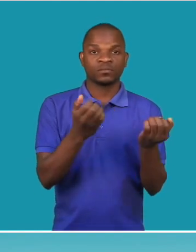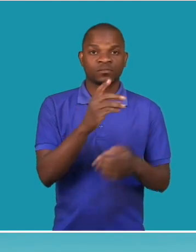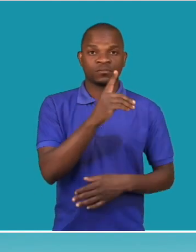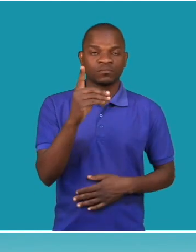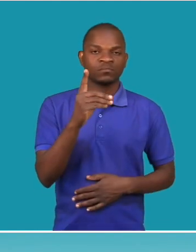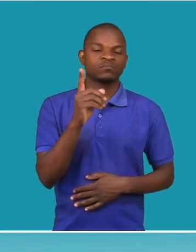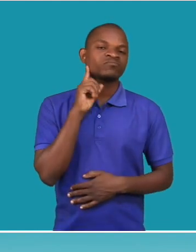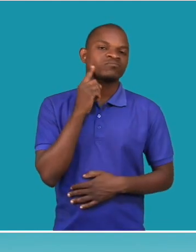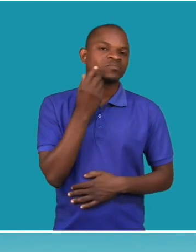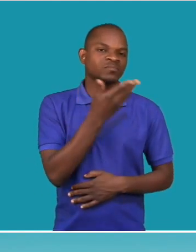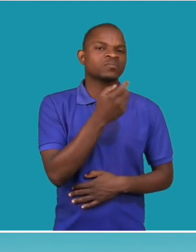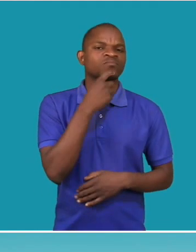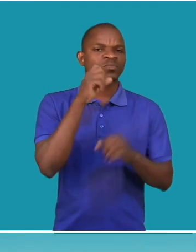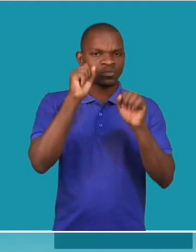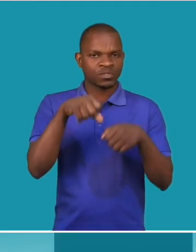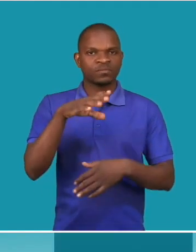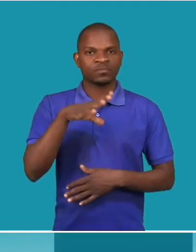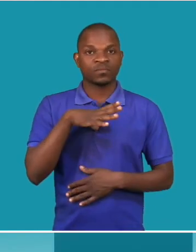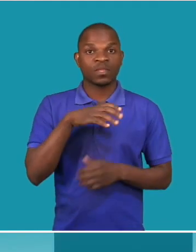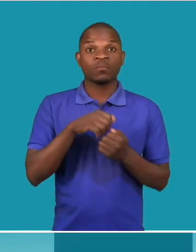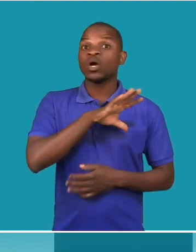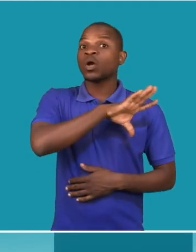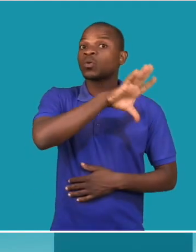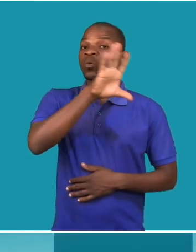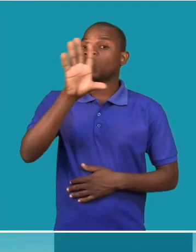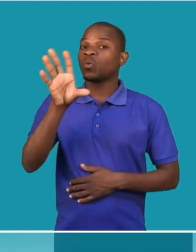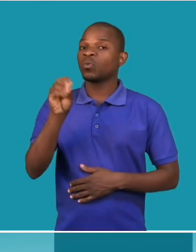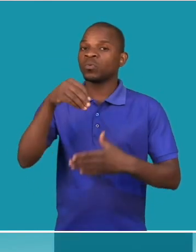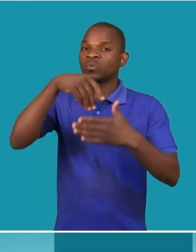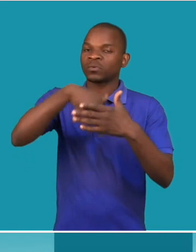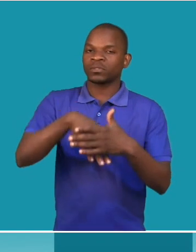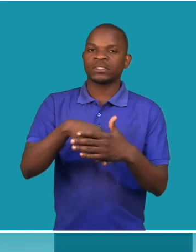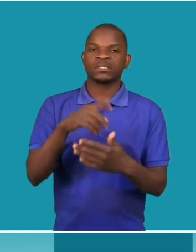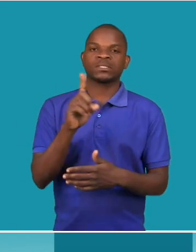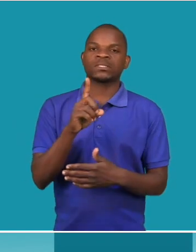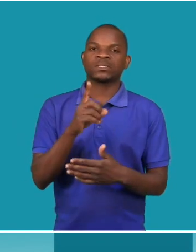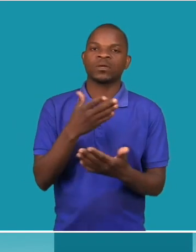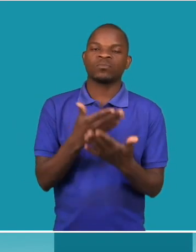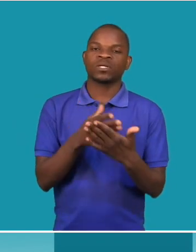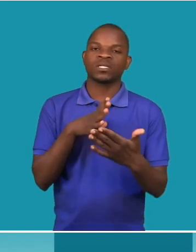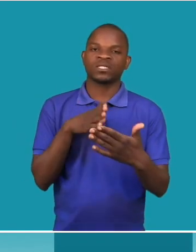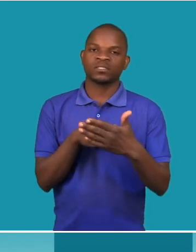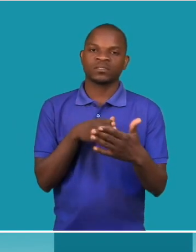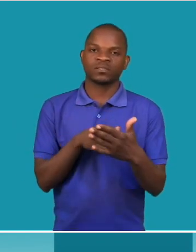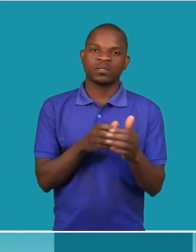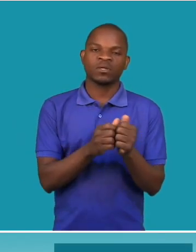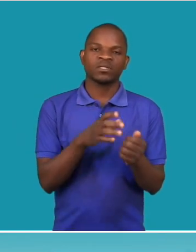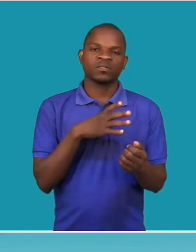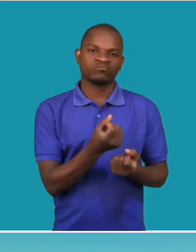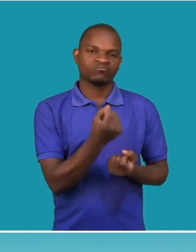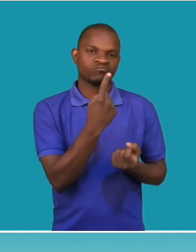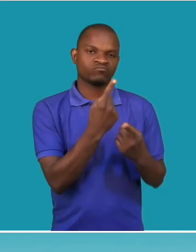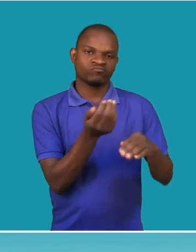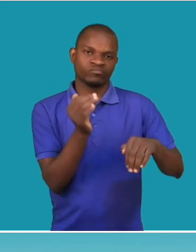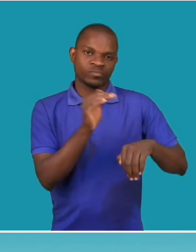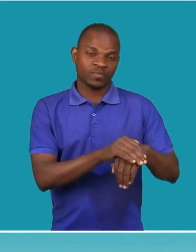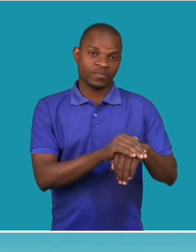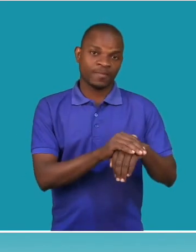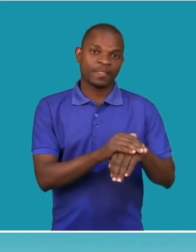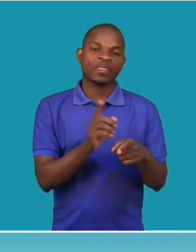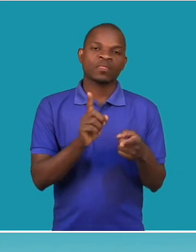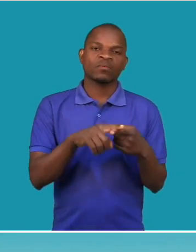ajudar as crianças? Nós não fazemos todas as terapias aqui, não temos estas condições, temos alguns técnicos. no